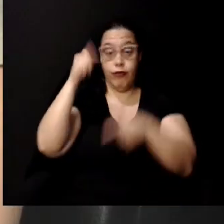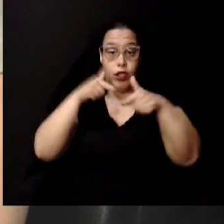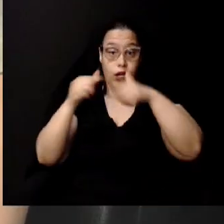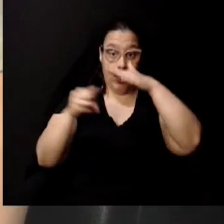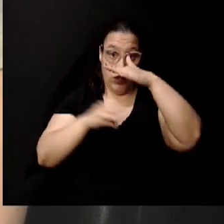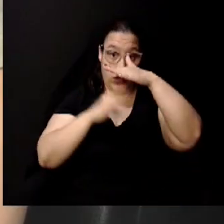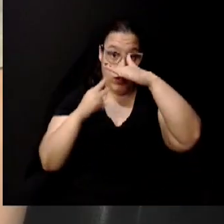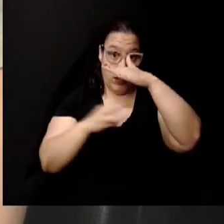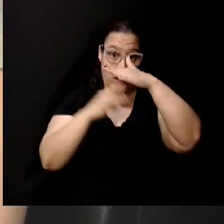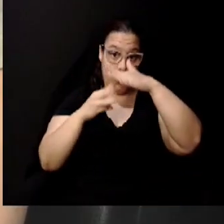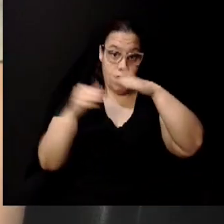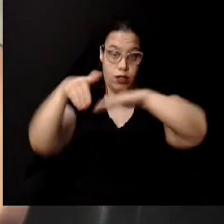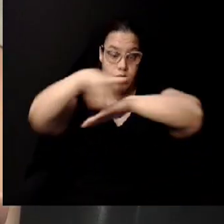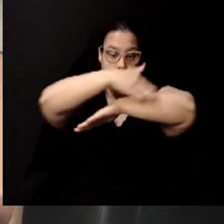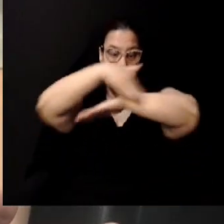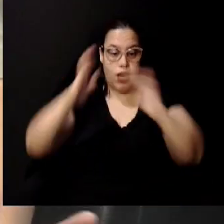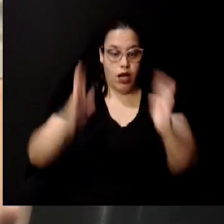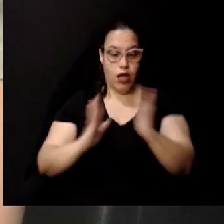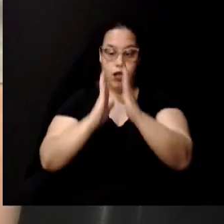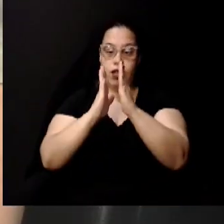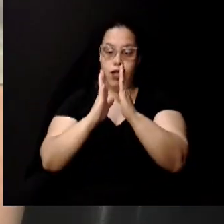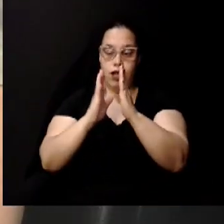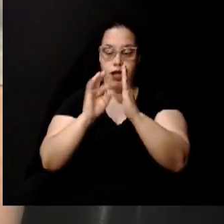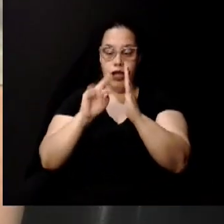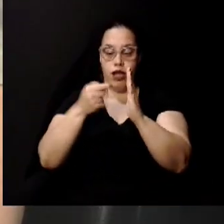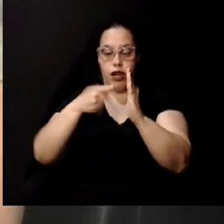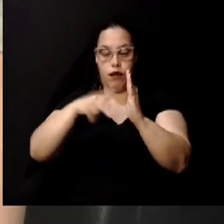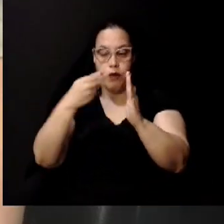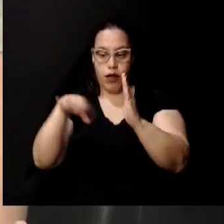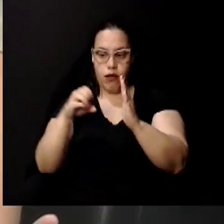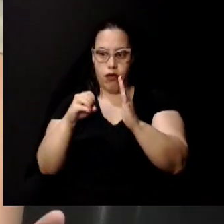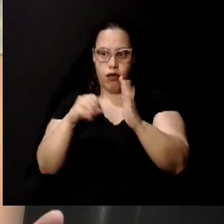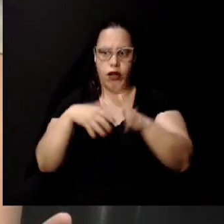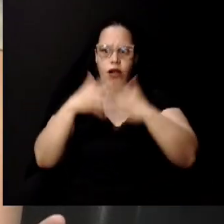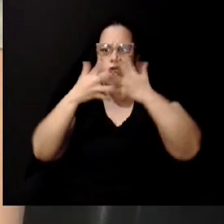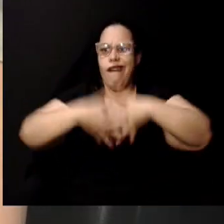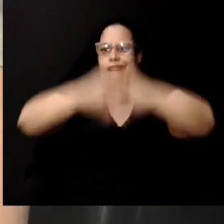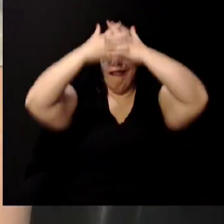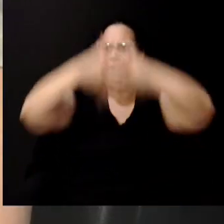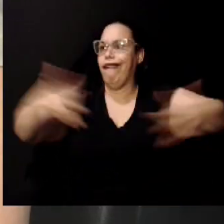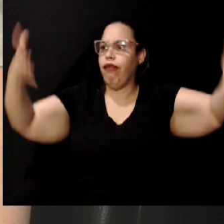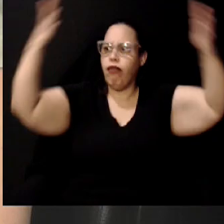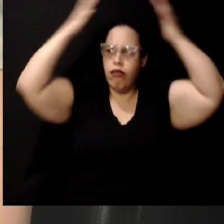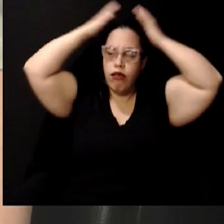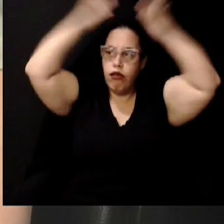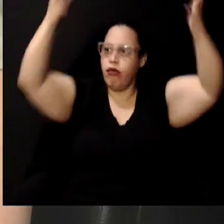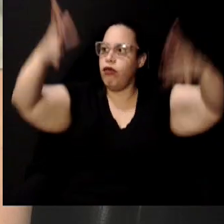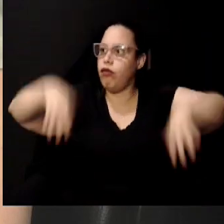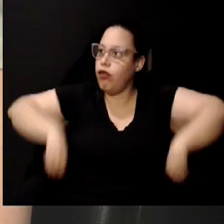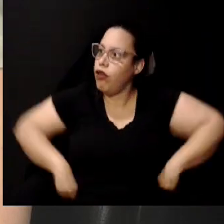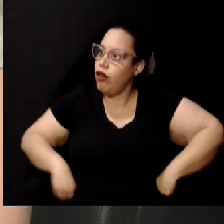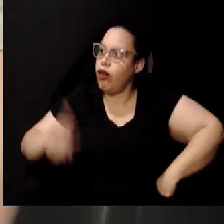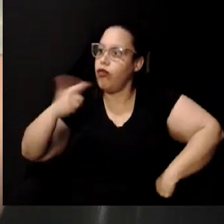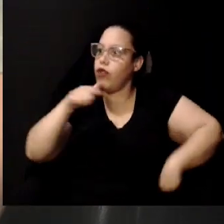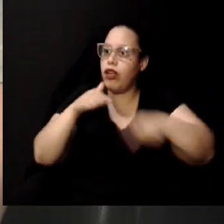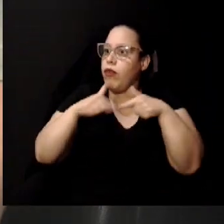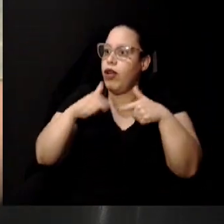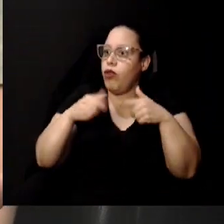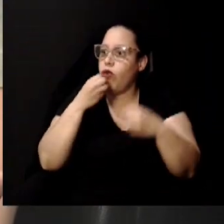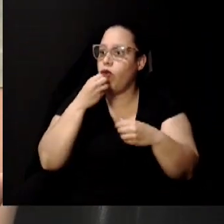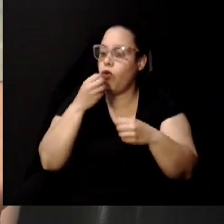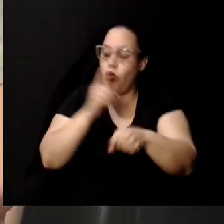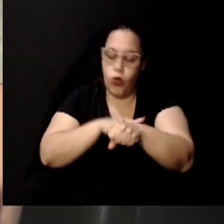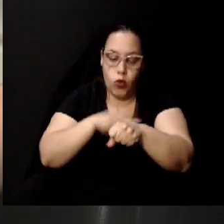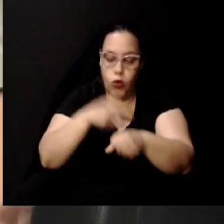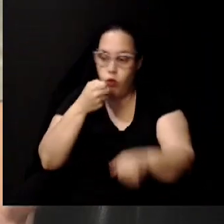recepção, por exemplo. É o caos. Porque não tem trabalhador suficiente. Porque